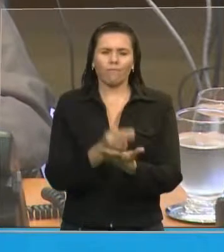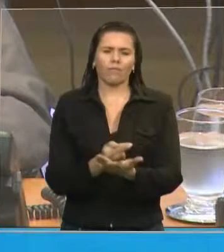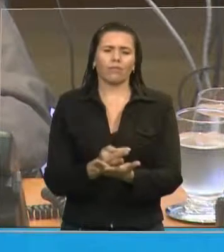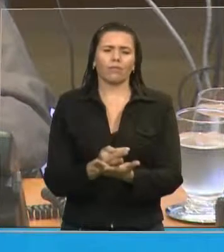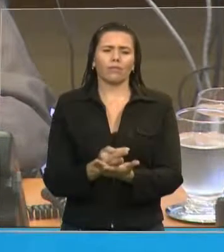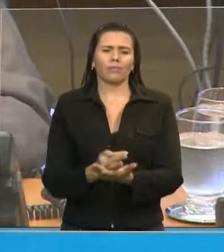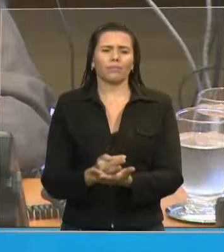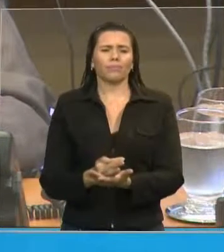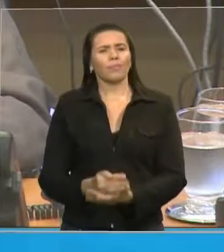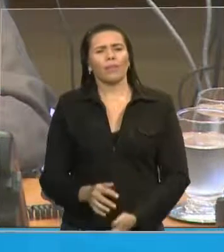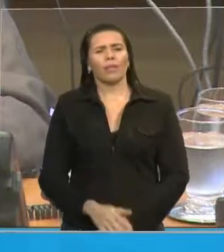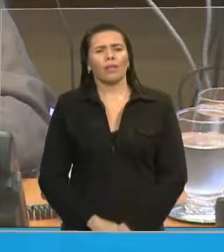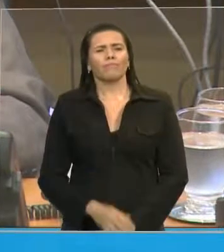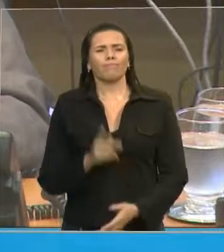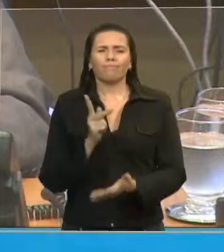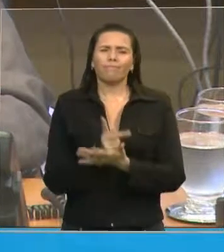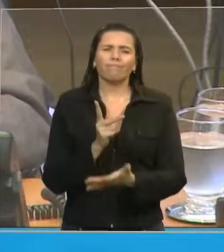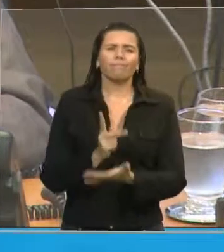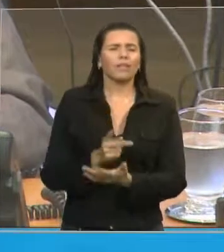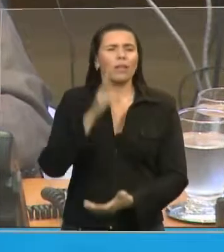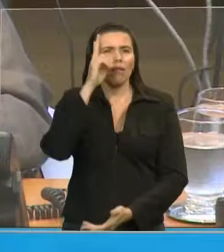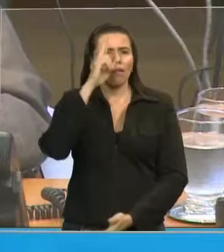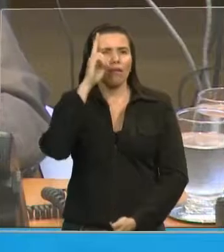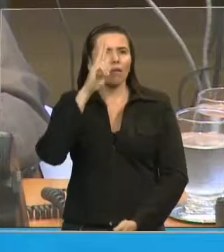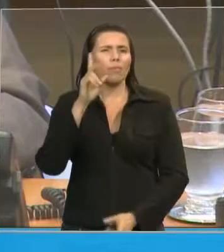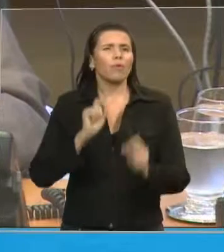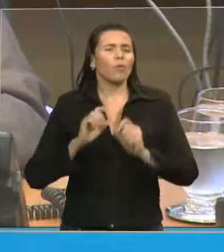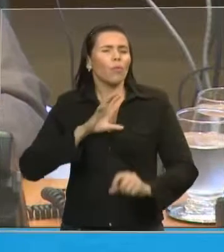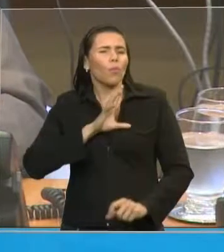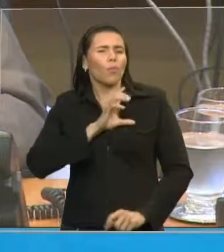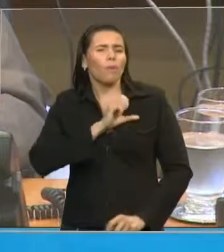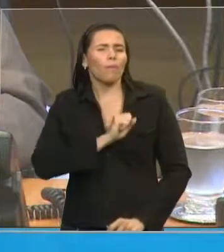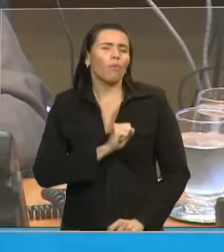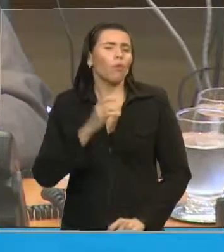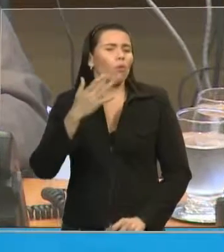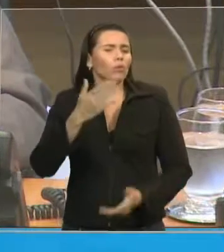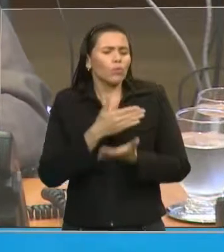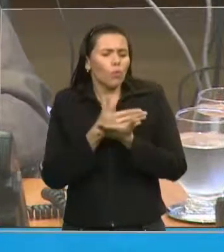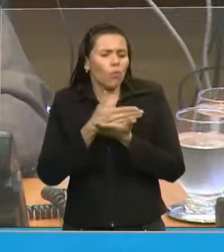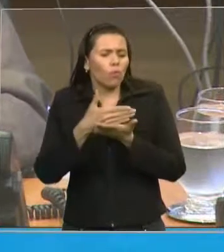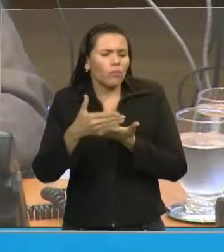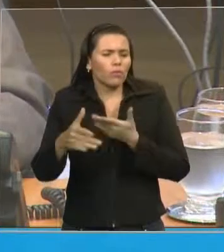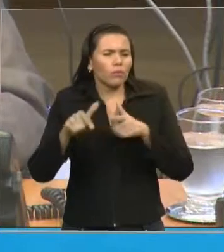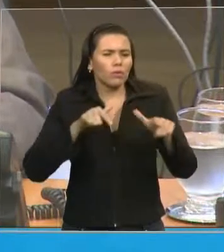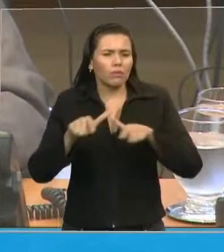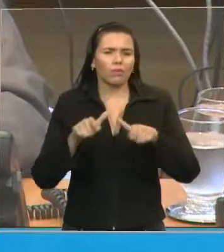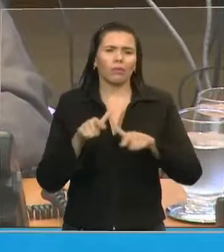paixão que um dia os levou a optar por transformar vidas através do ensino